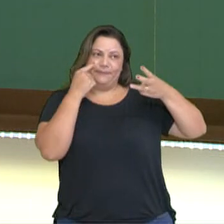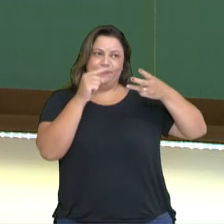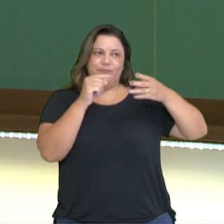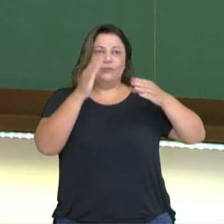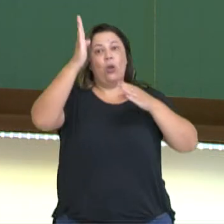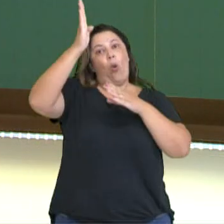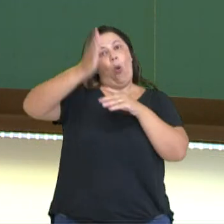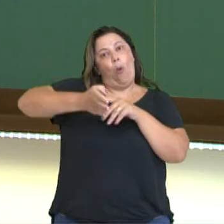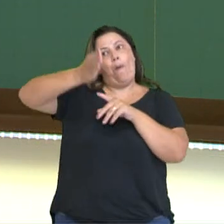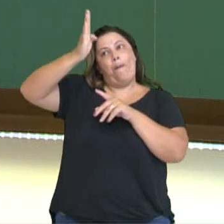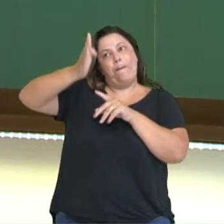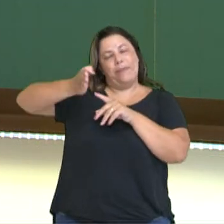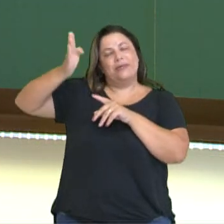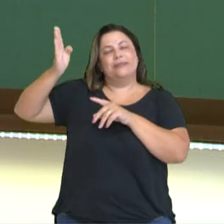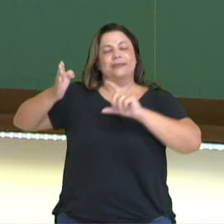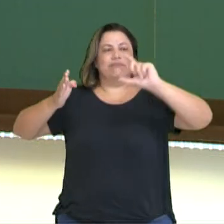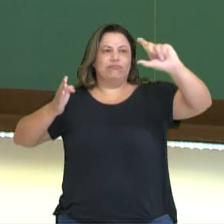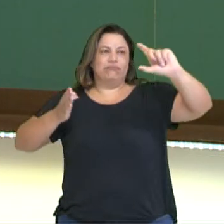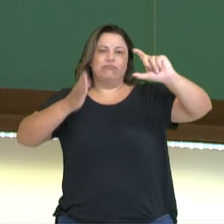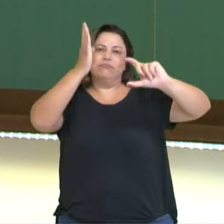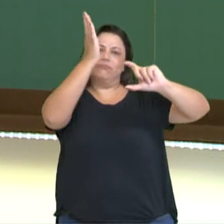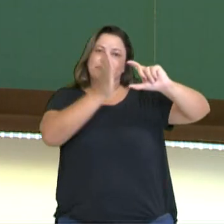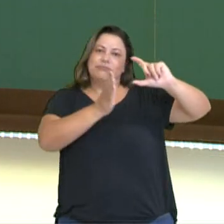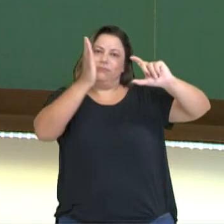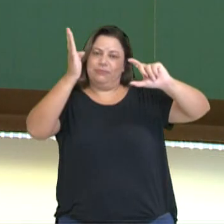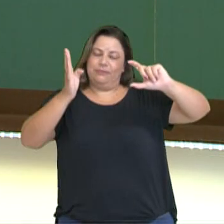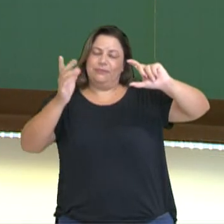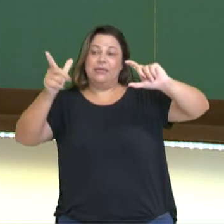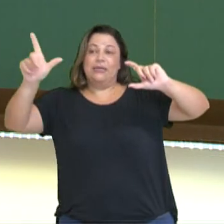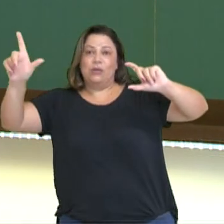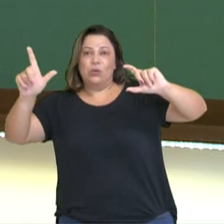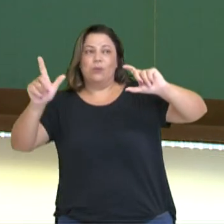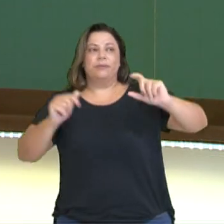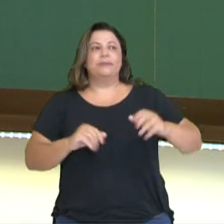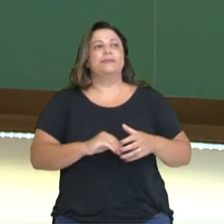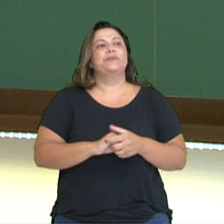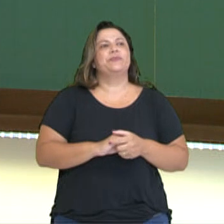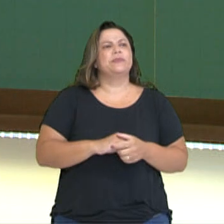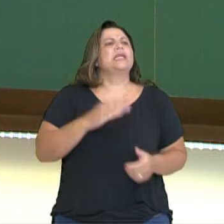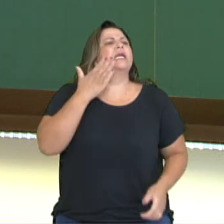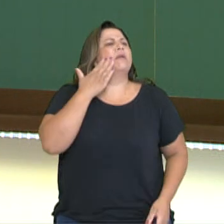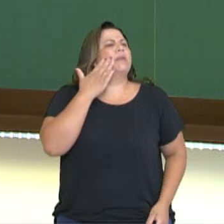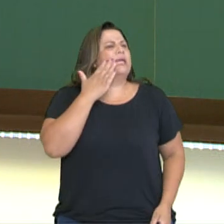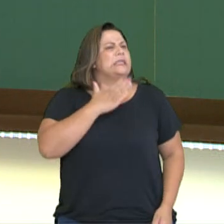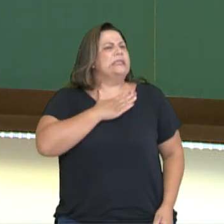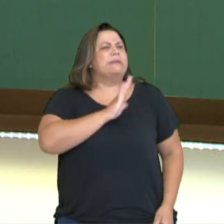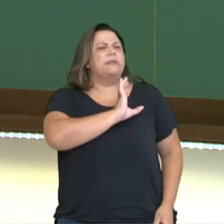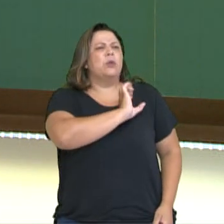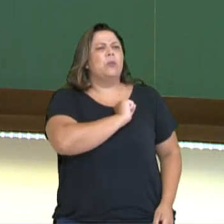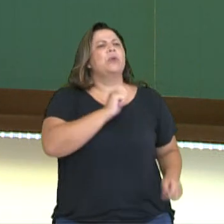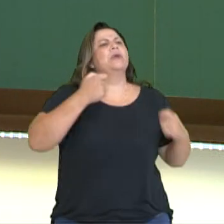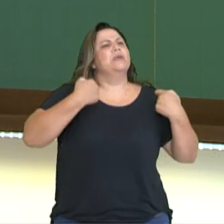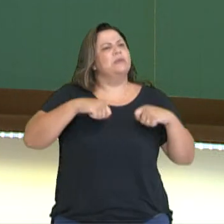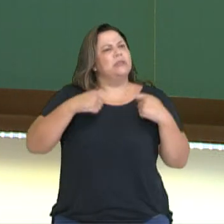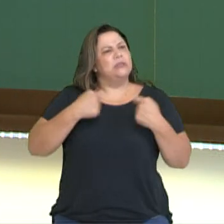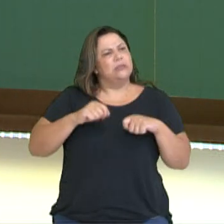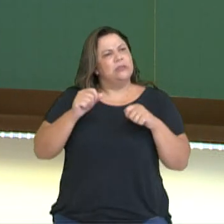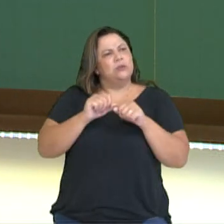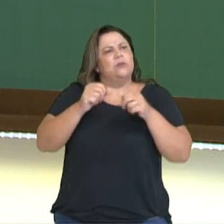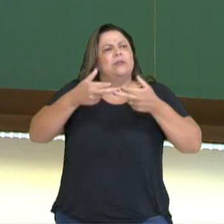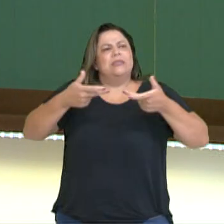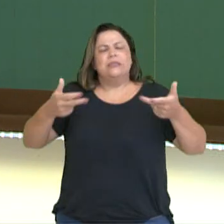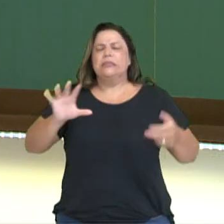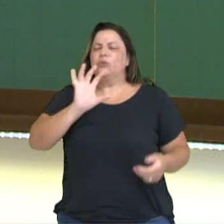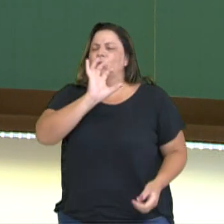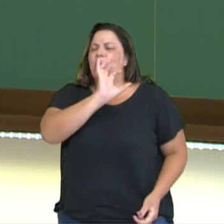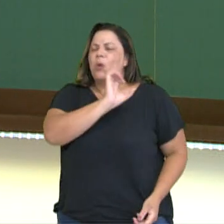Tá? Então, toda vez que aparece esta barra, indica que é outro verso. E bem sei, meu amor, que era preciso fazer do amor